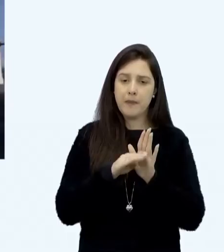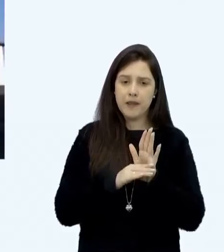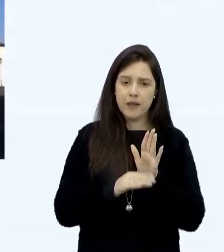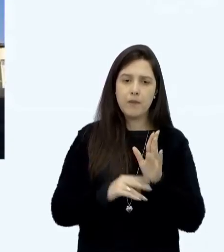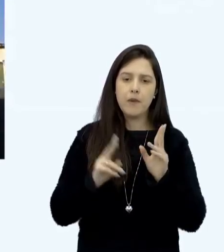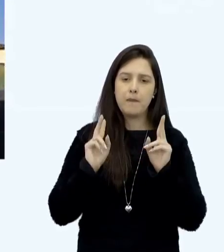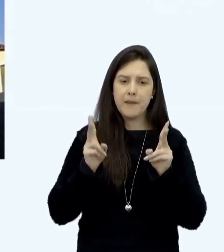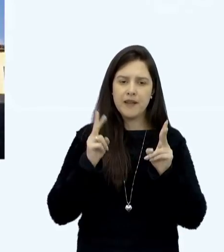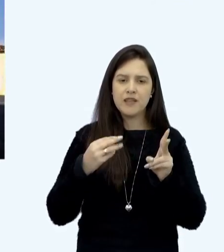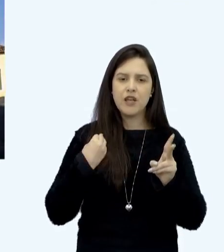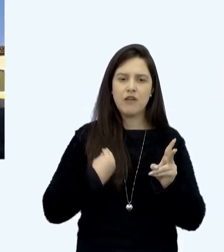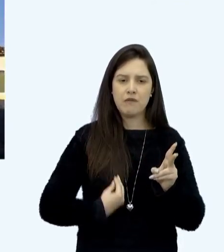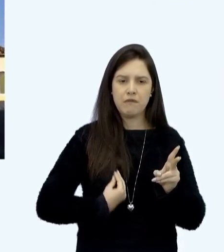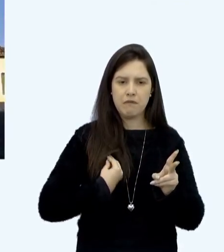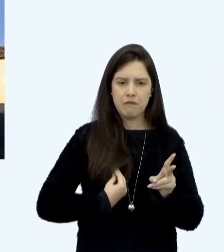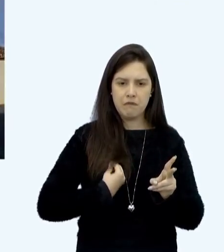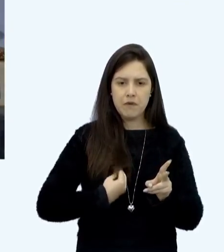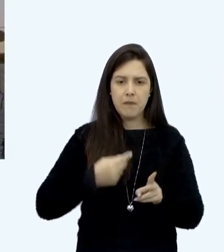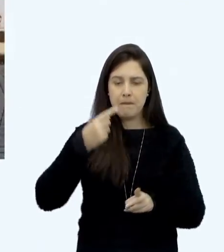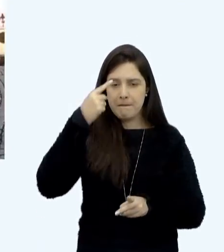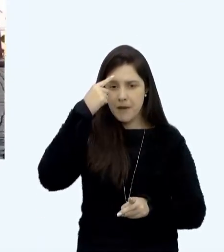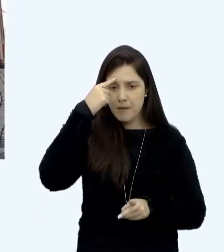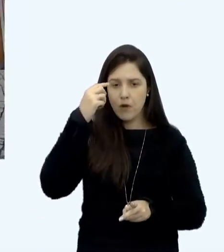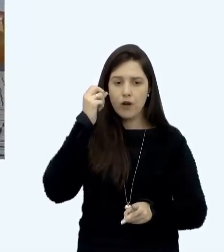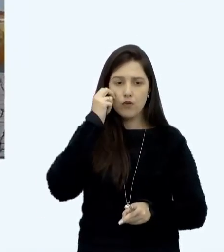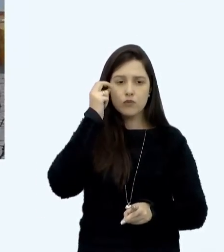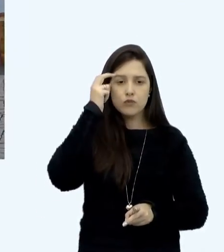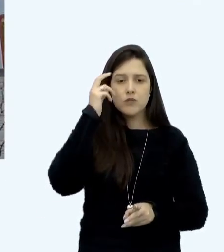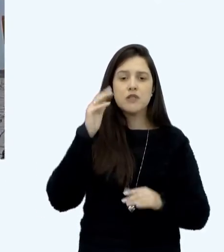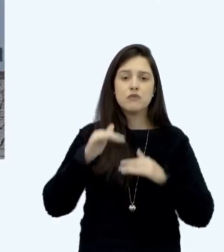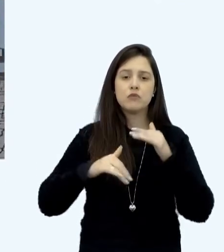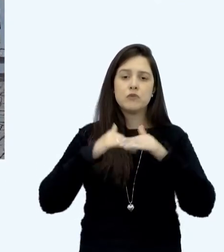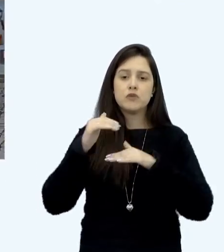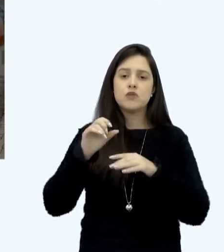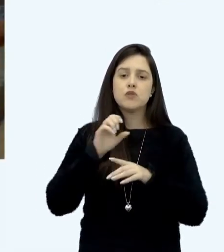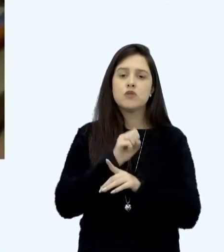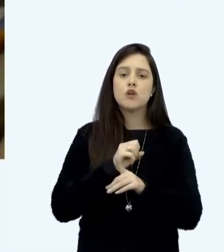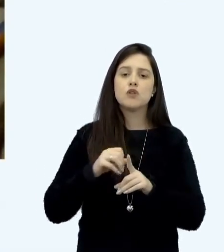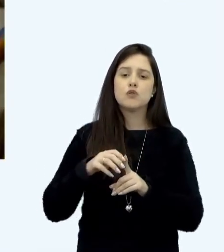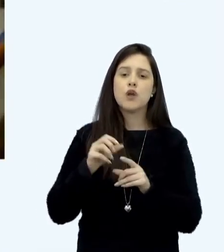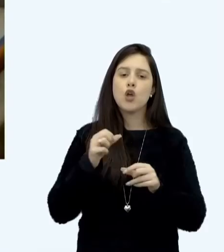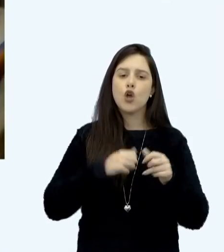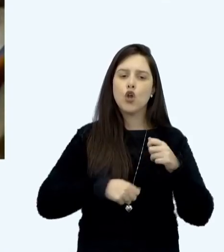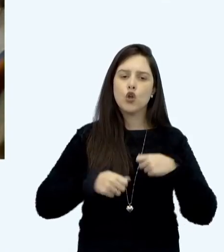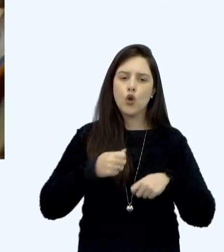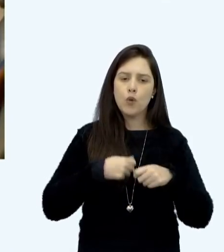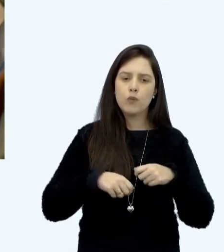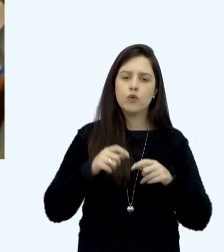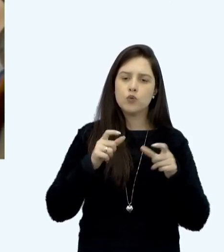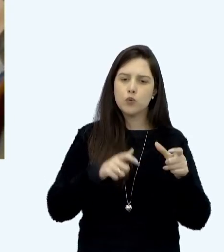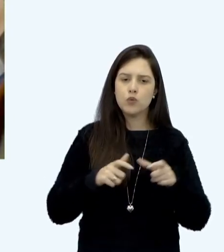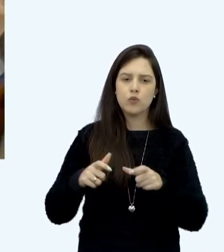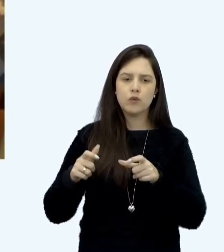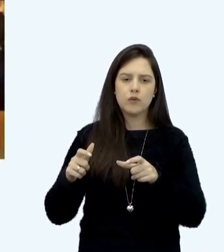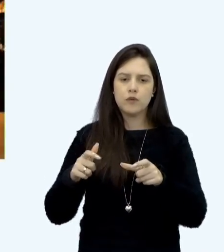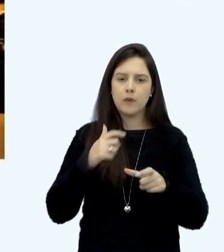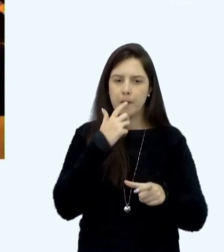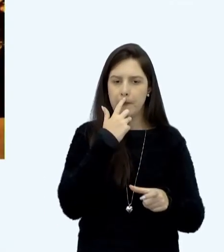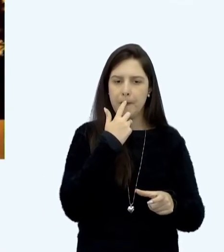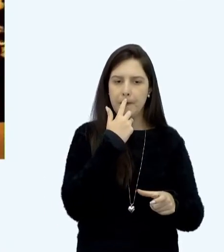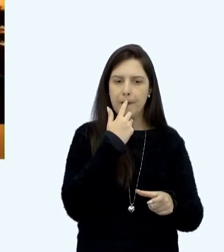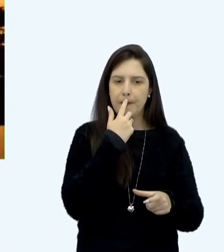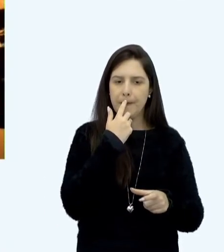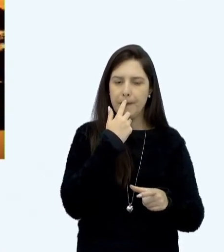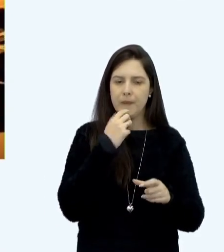manter viva a memória e a cultura de um povo, promovendo o desenvolvimento socioeconômico local, fortalecendo a geração de emprego e